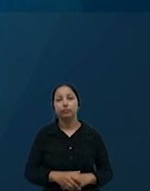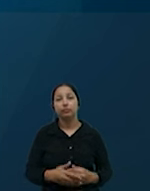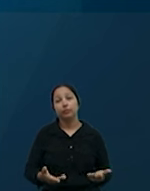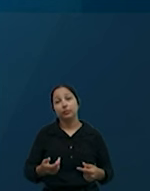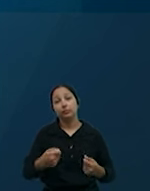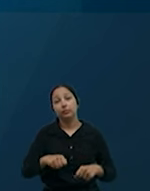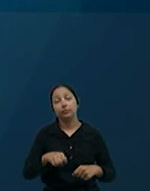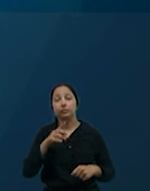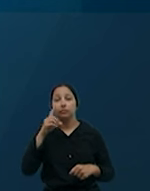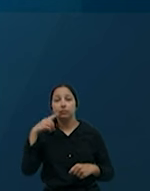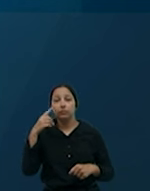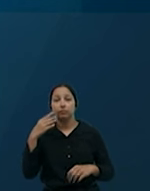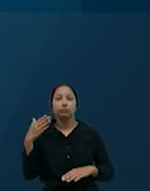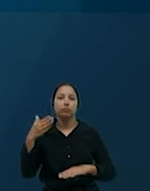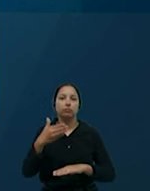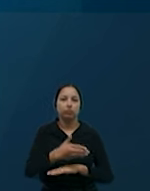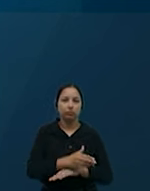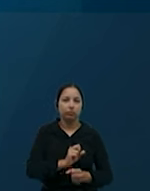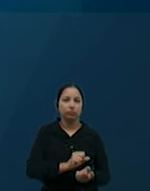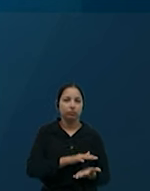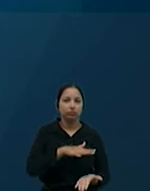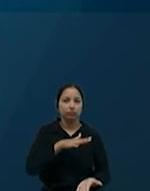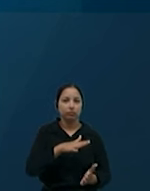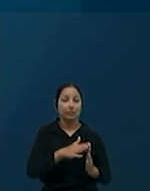entrar nos autos e peticionar,